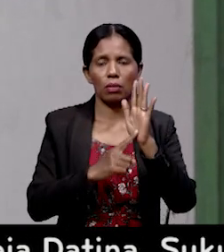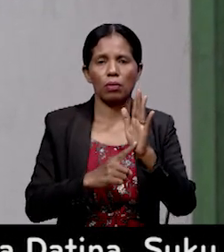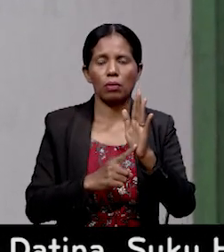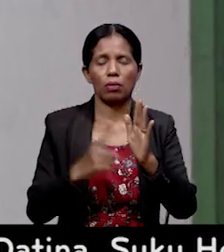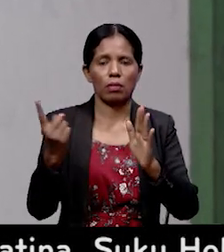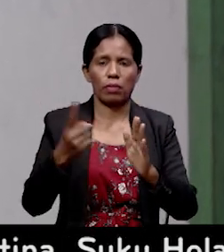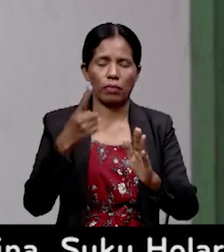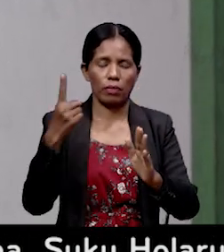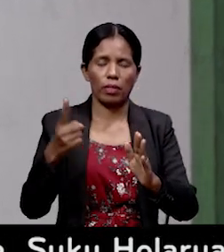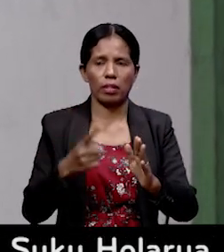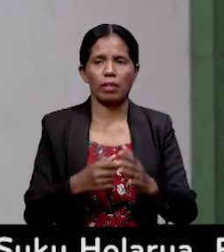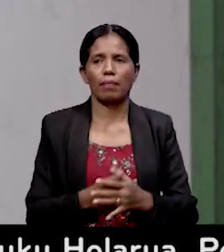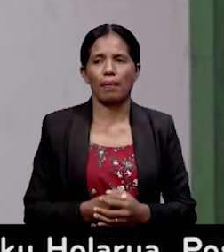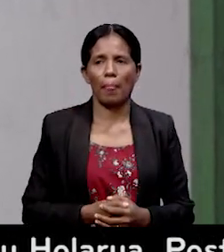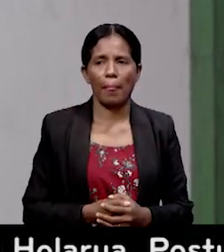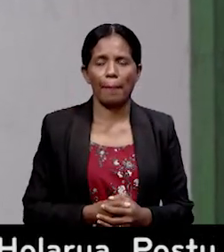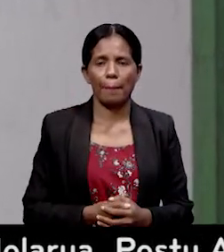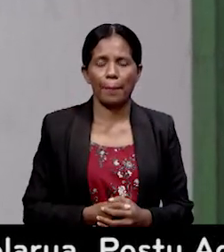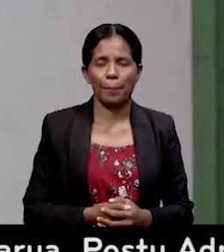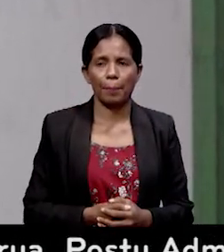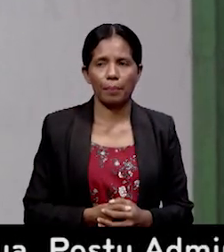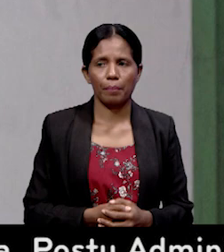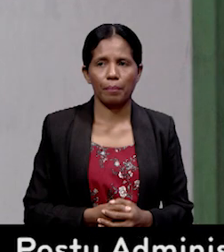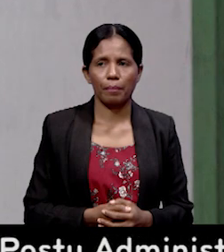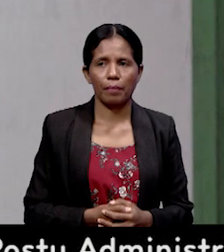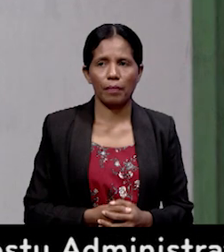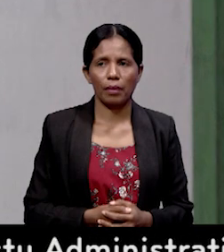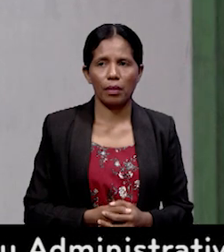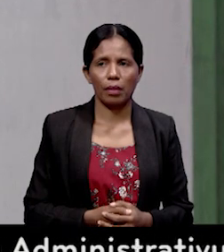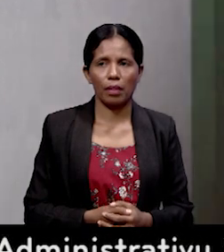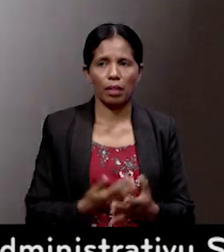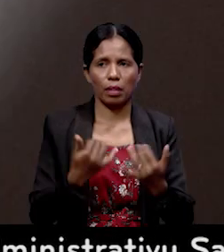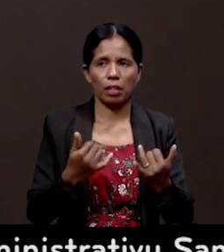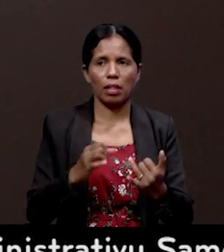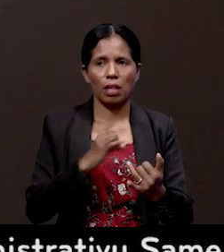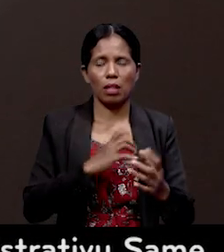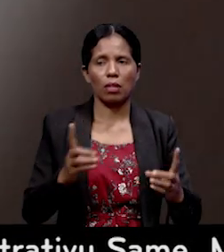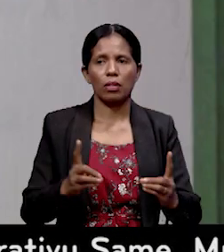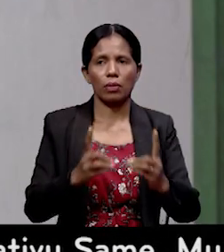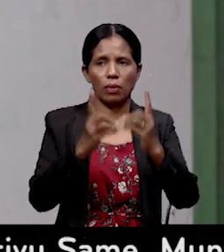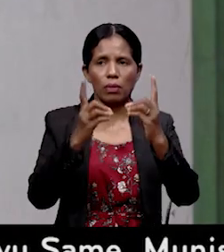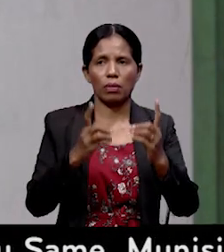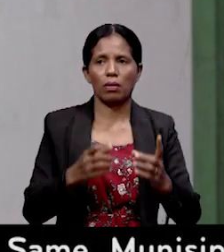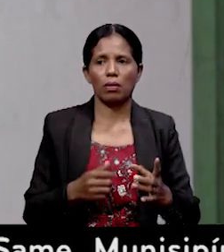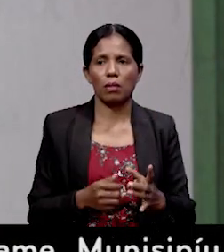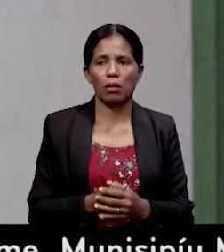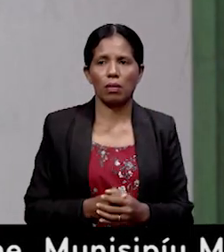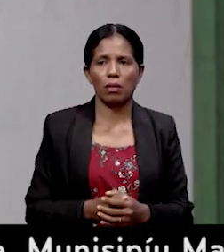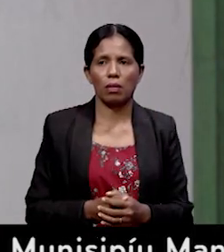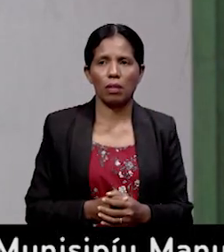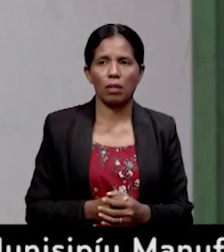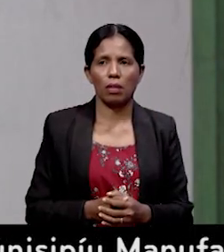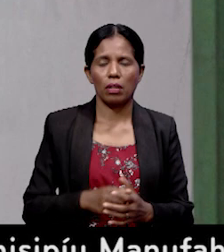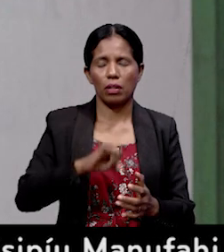permanente valor sirene, da geração sirene. O hindi lorai ka antes mai ne awa surma lo ho